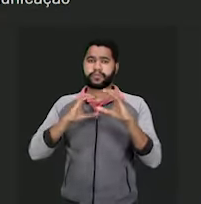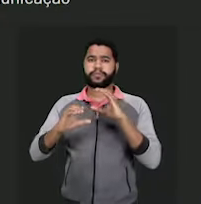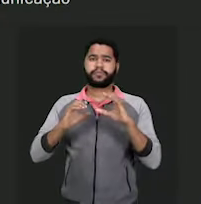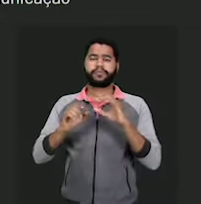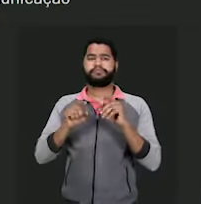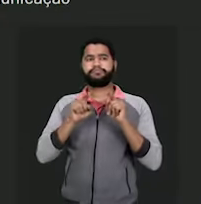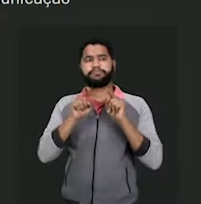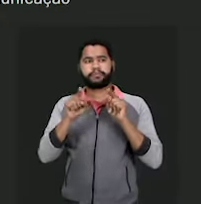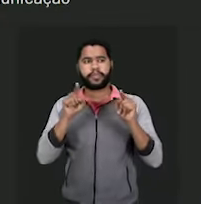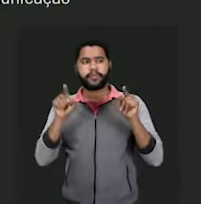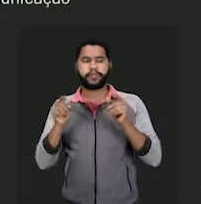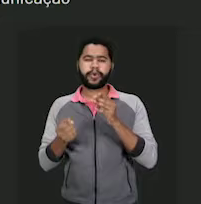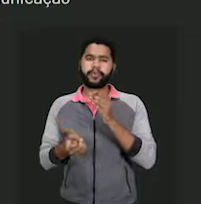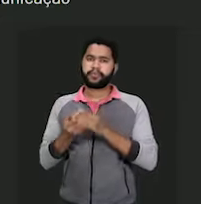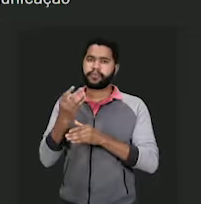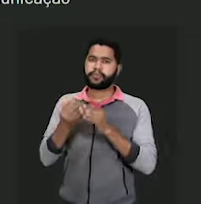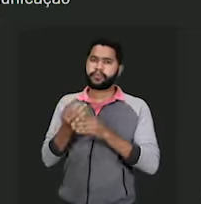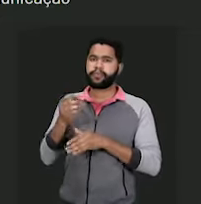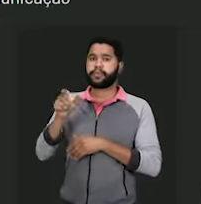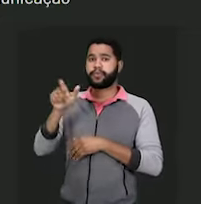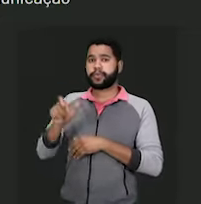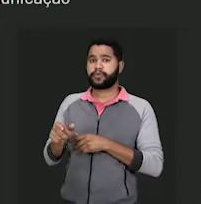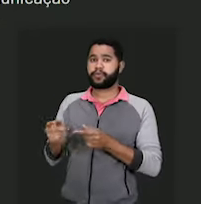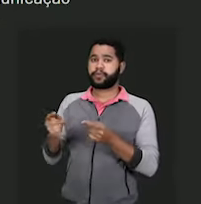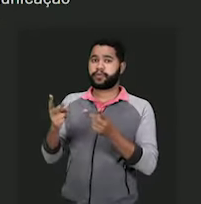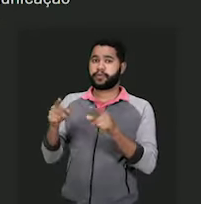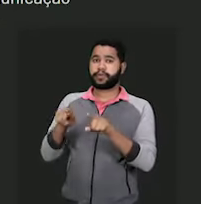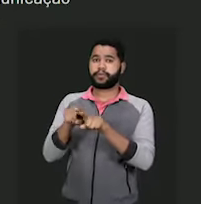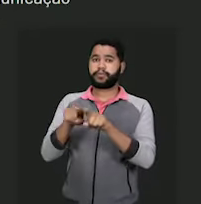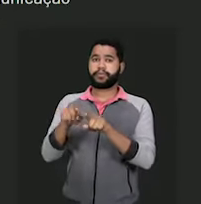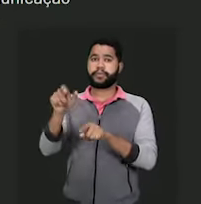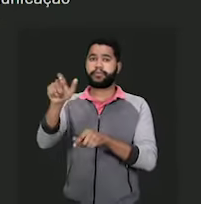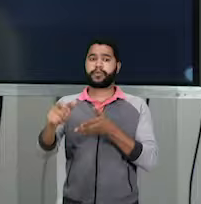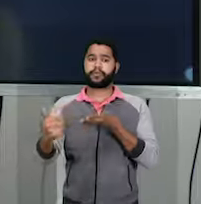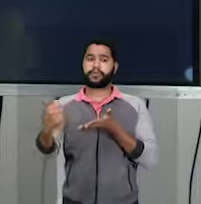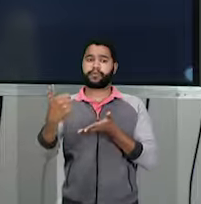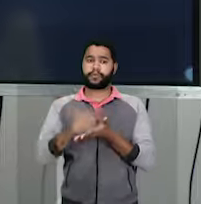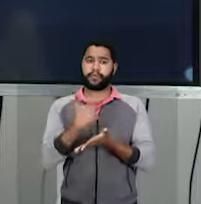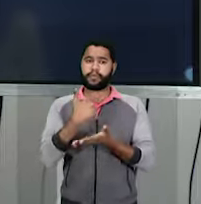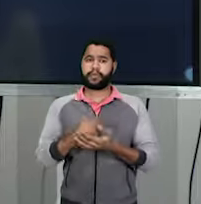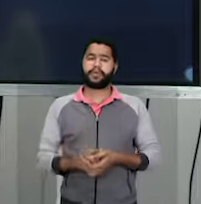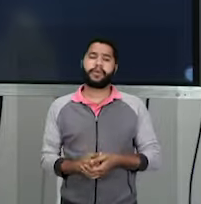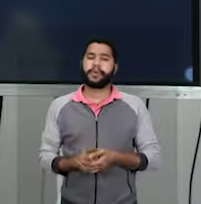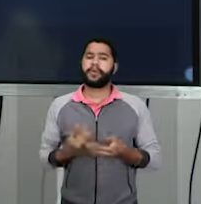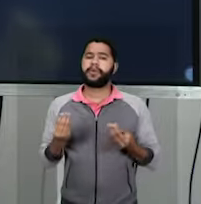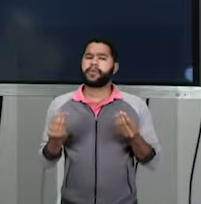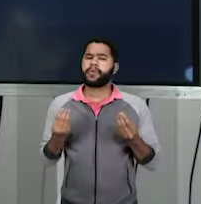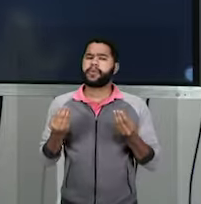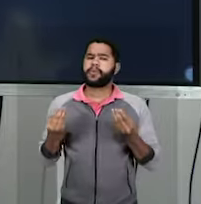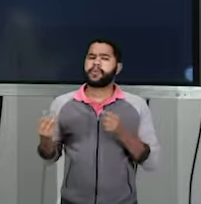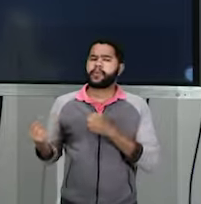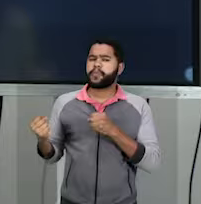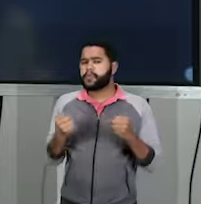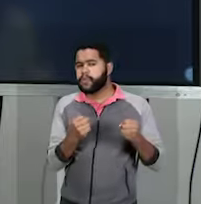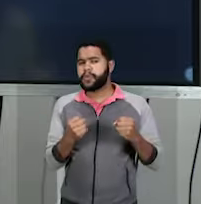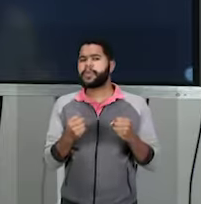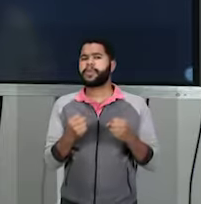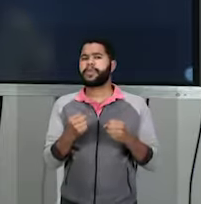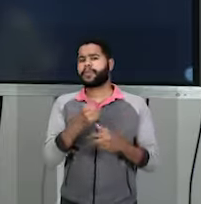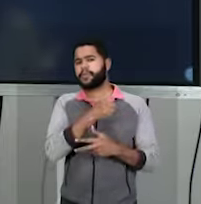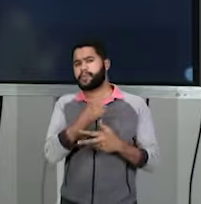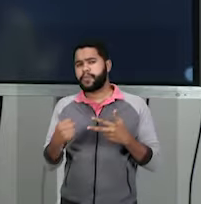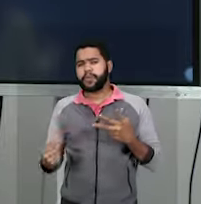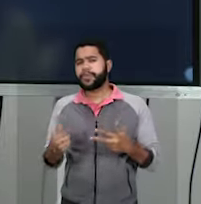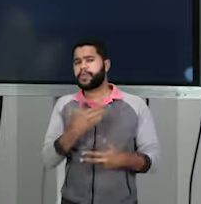entre os produtores intermediários e compradores Então como que o poder público pode